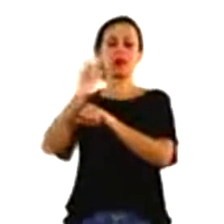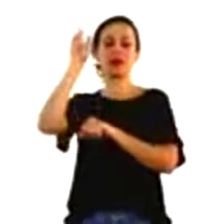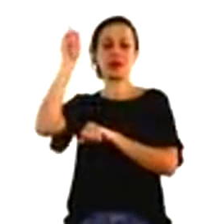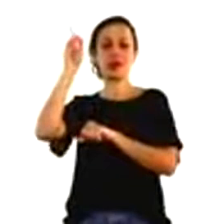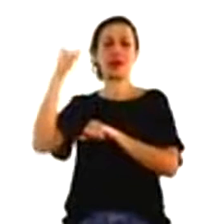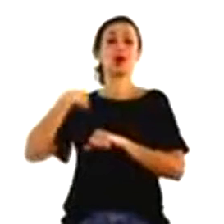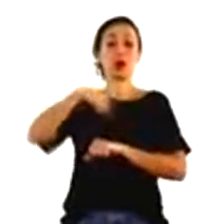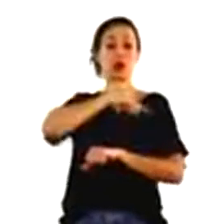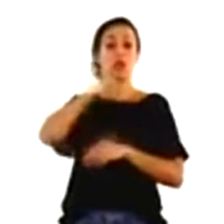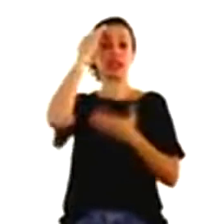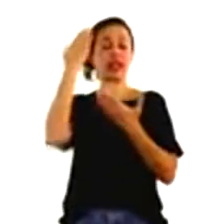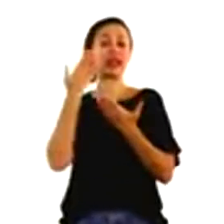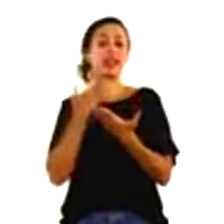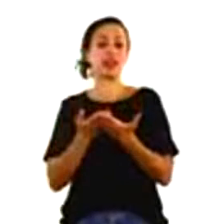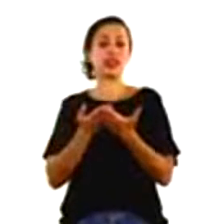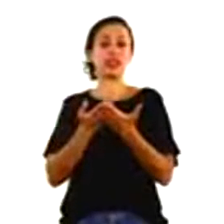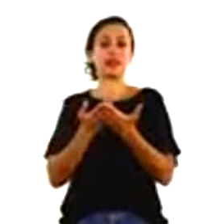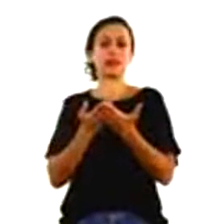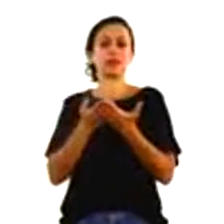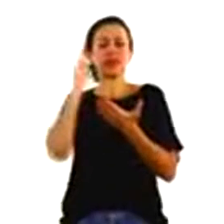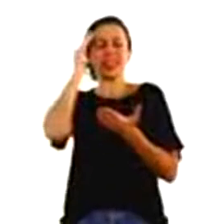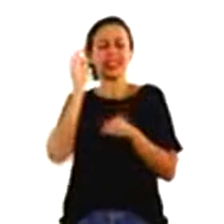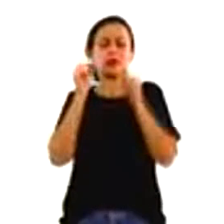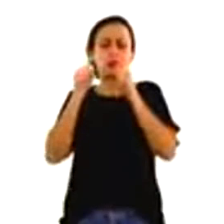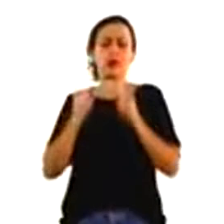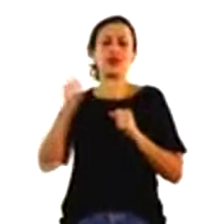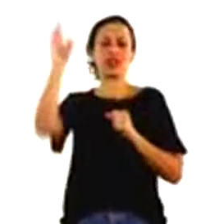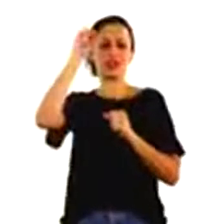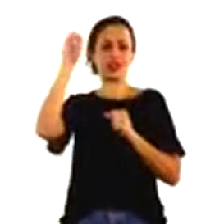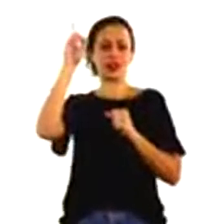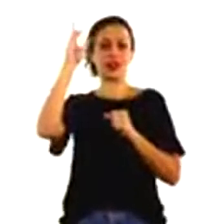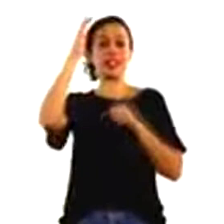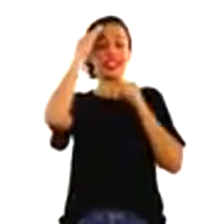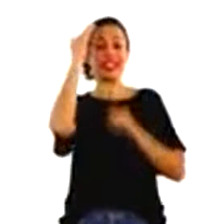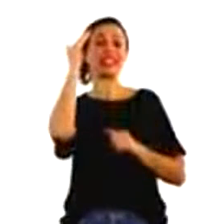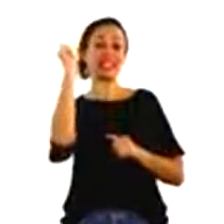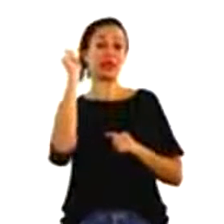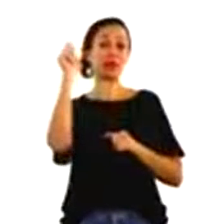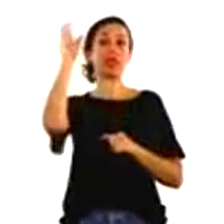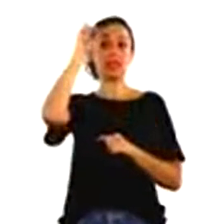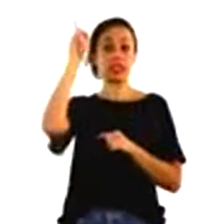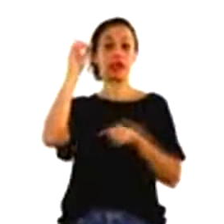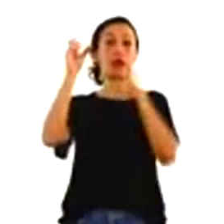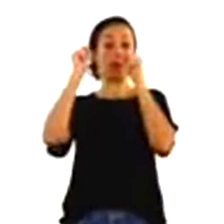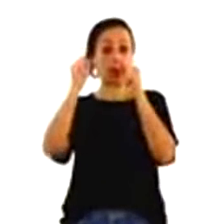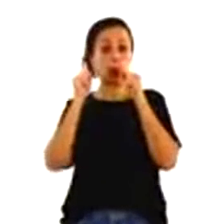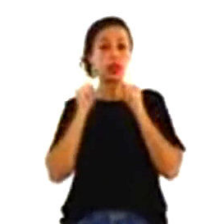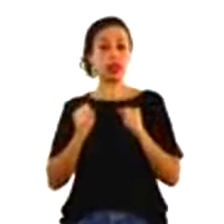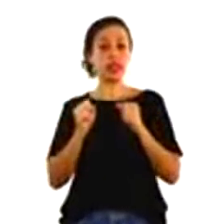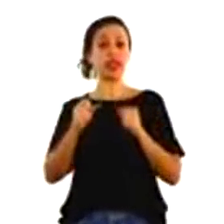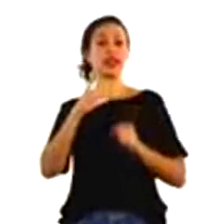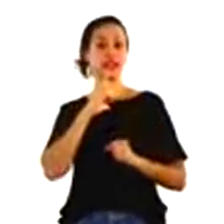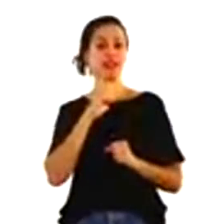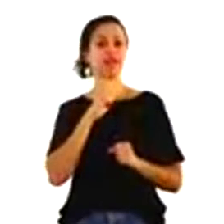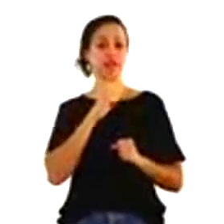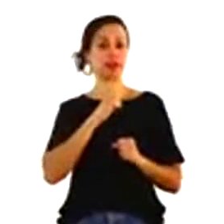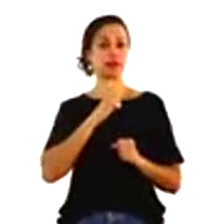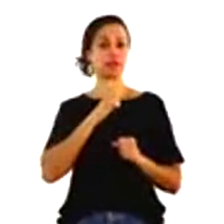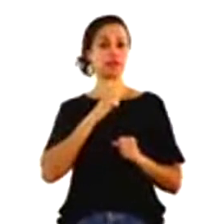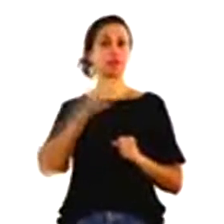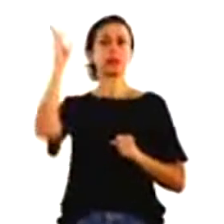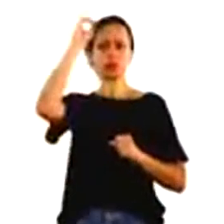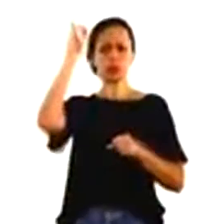que cremos, segundo a eficácia da força do seu poder, o qual exerceu em